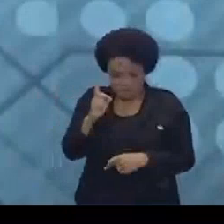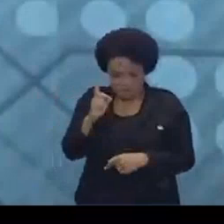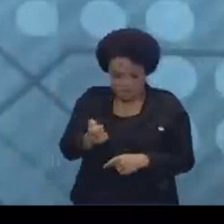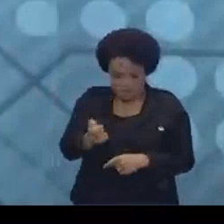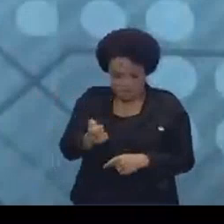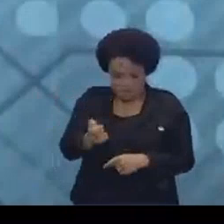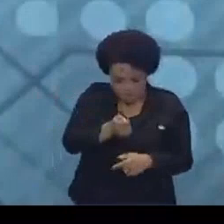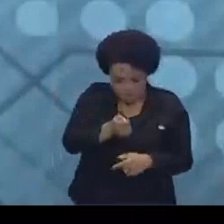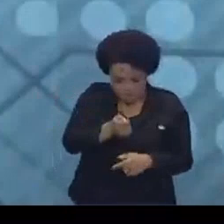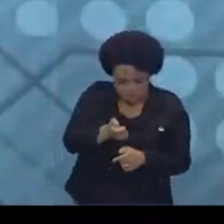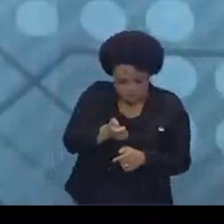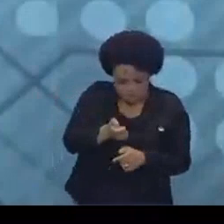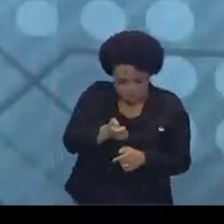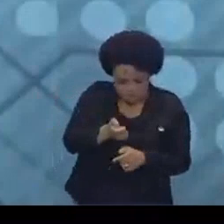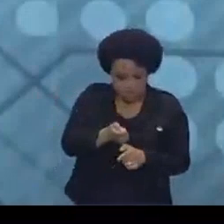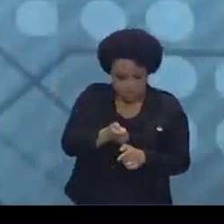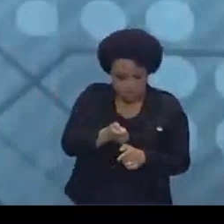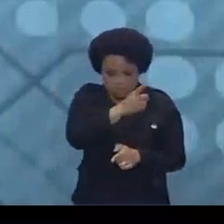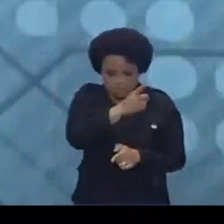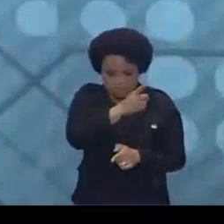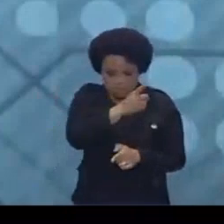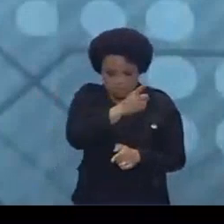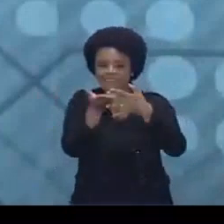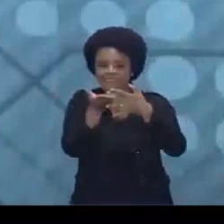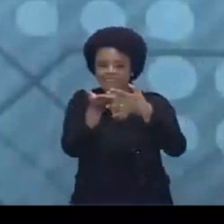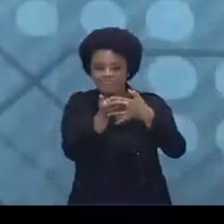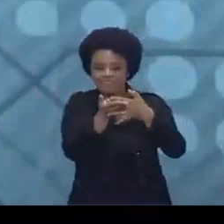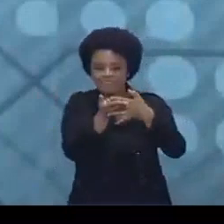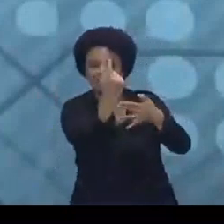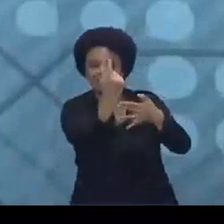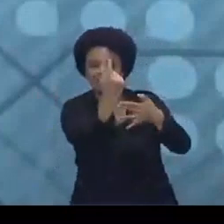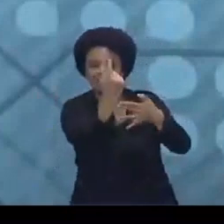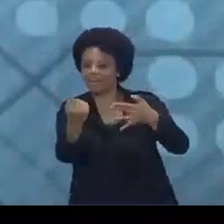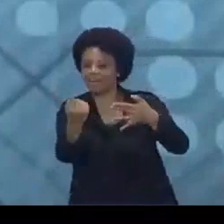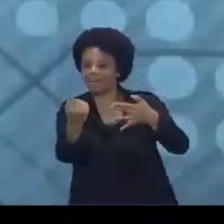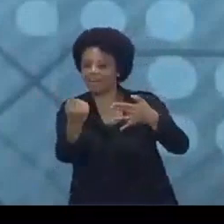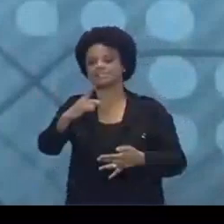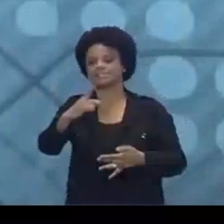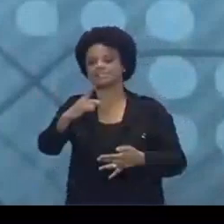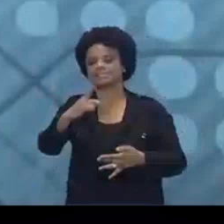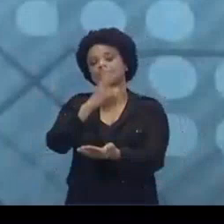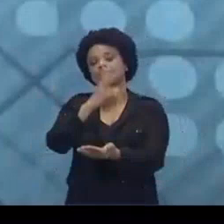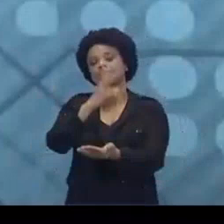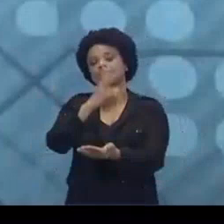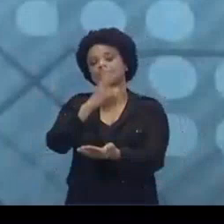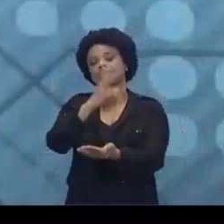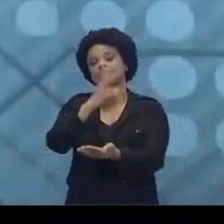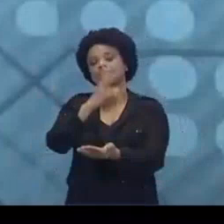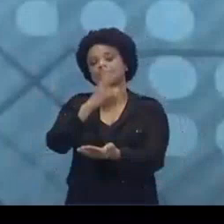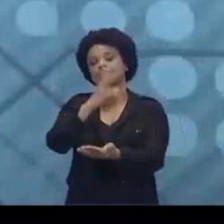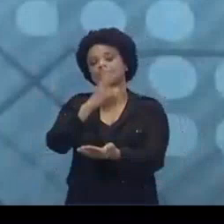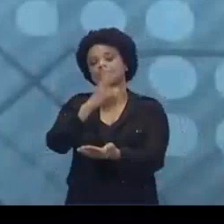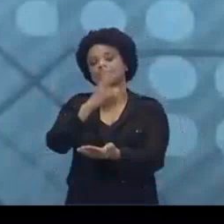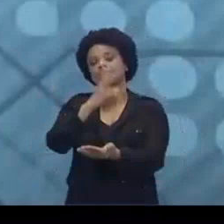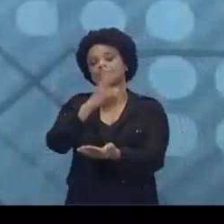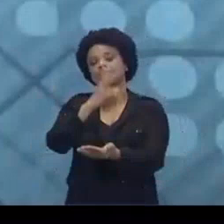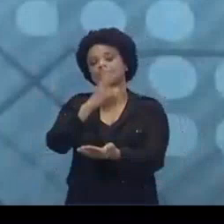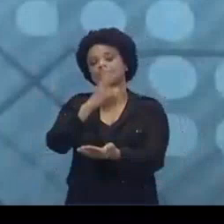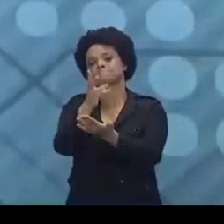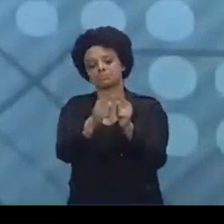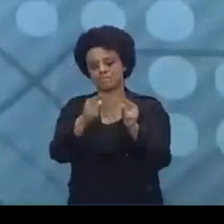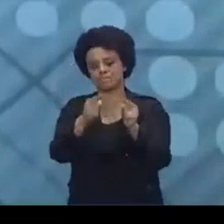que para cada intervalo você vai ter a mesma medida de tempo,